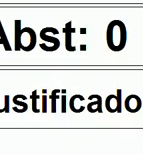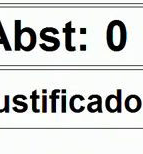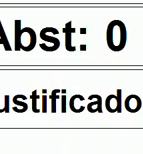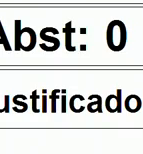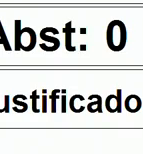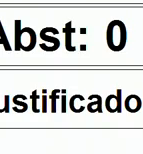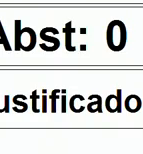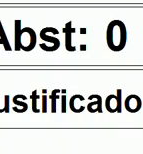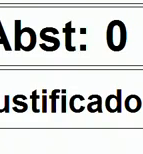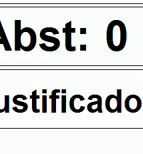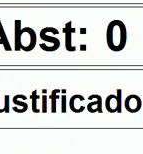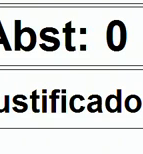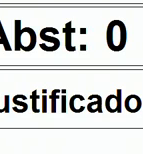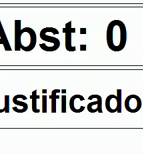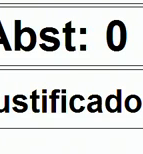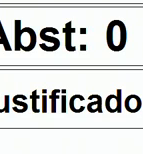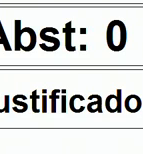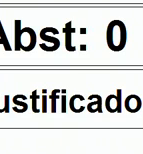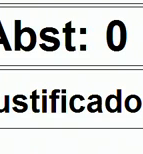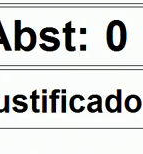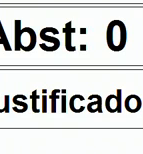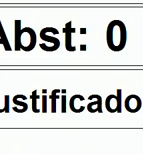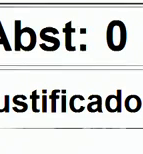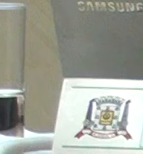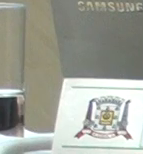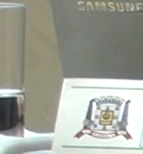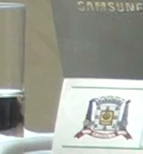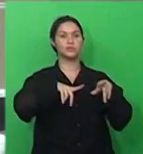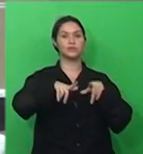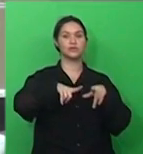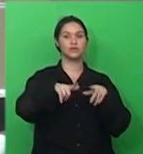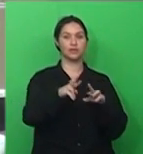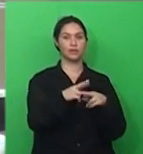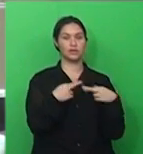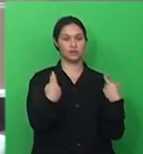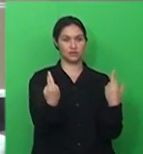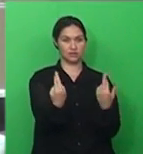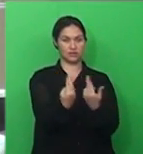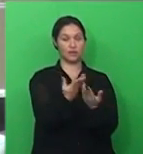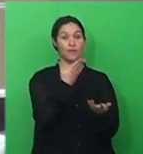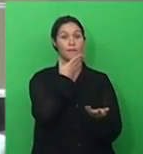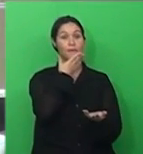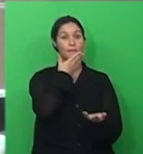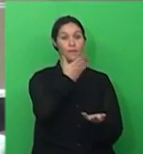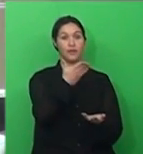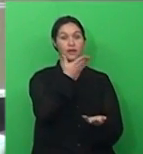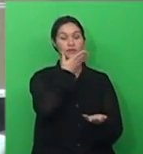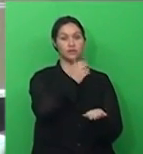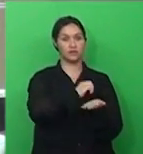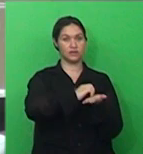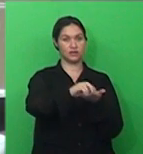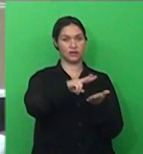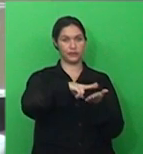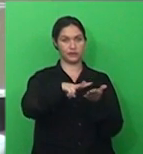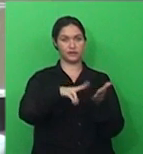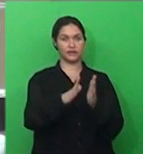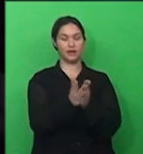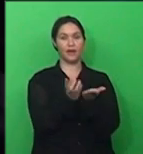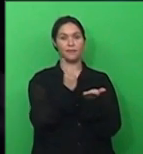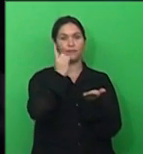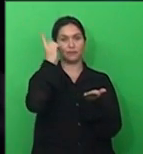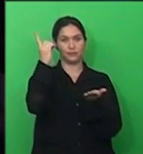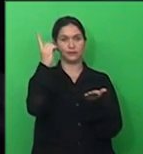Havendo quórum regimental e sob a proteção de Deus, iniciamos os trabalhos da presente sessão. Solicito ao senhor secretário para que faça a leitura da